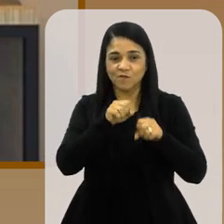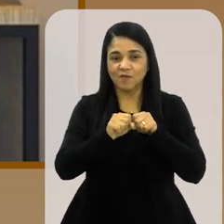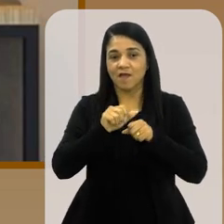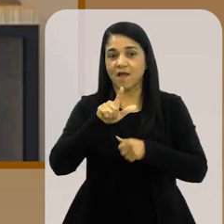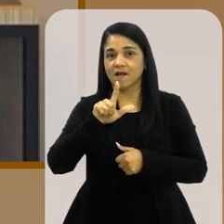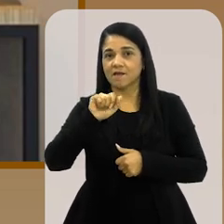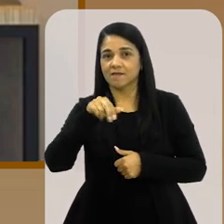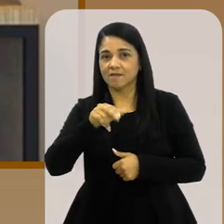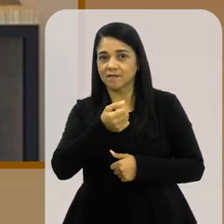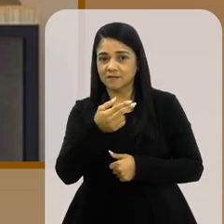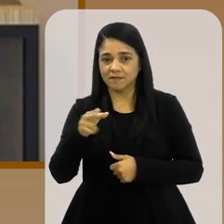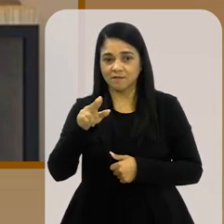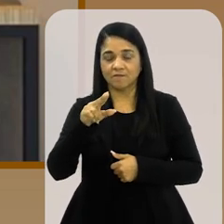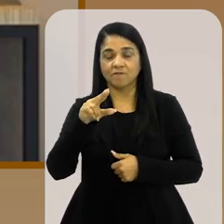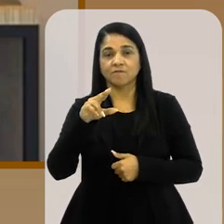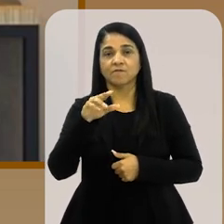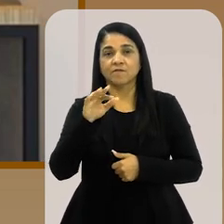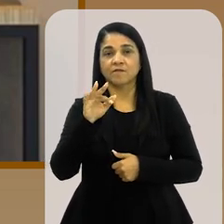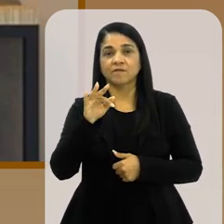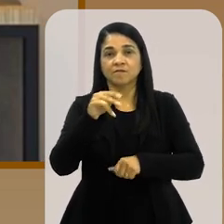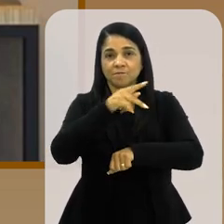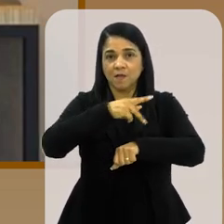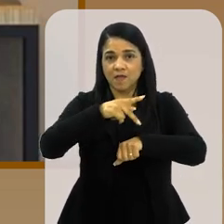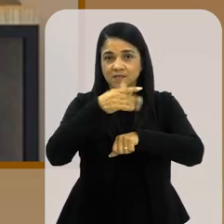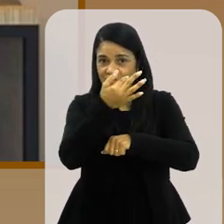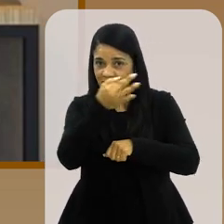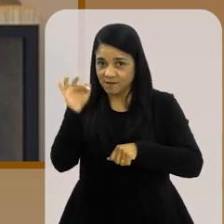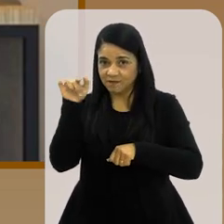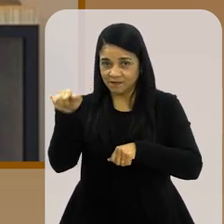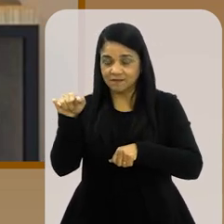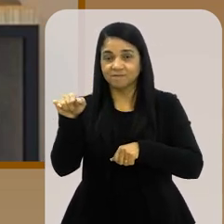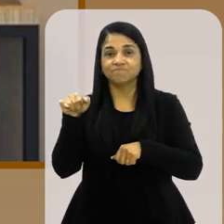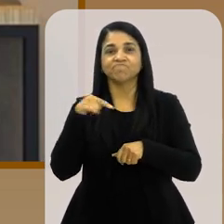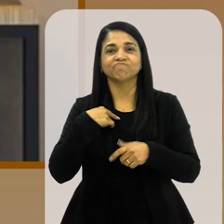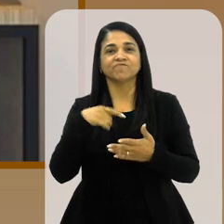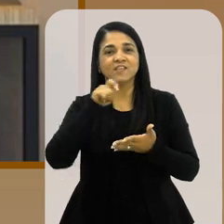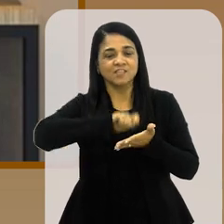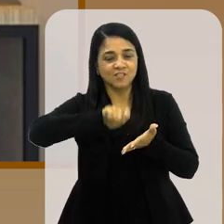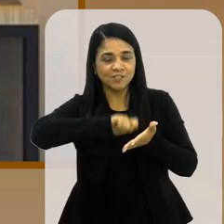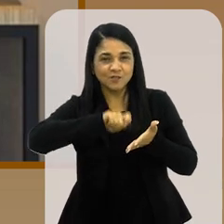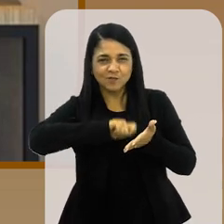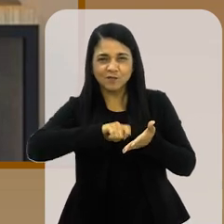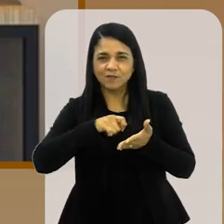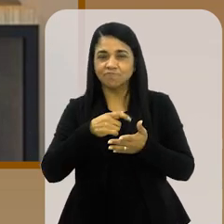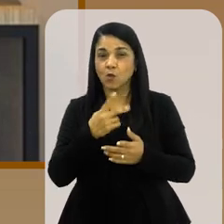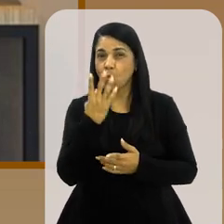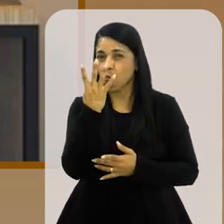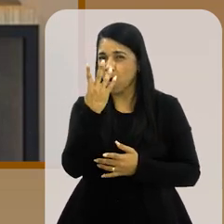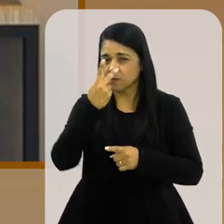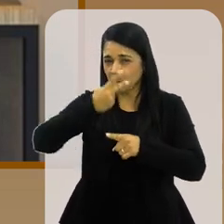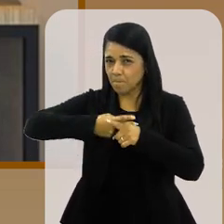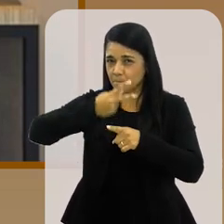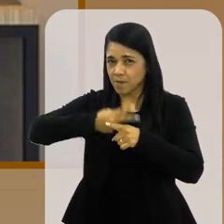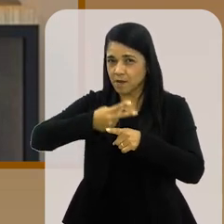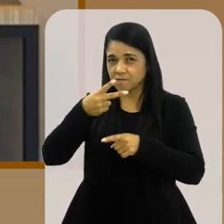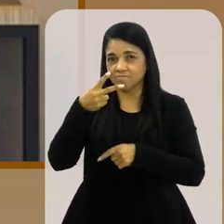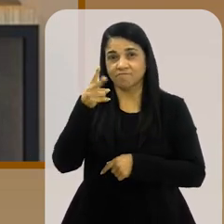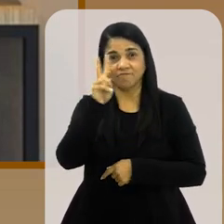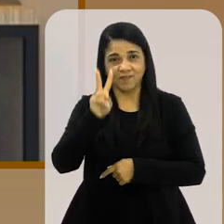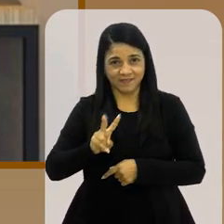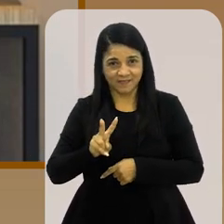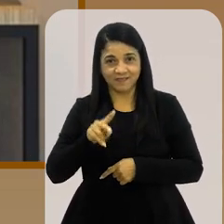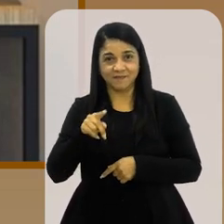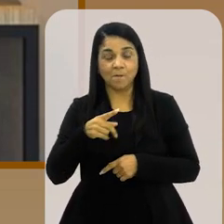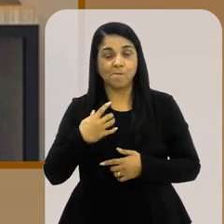da Universidade de Nancy, a escritora já recebeu 4 vezes o prêmio de melhor poesia pela